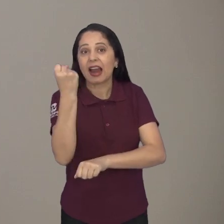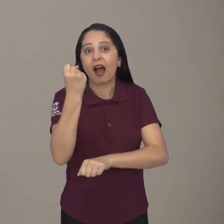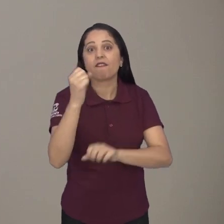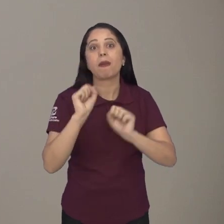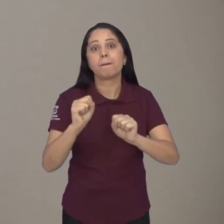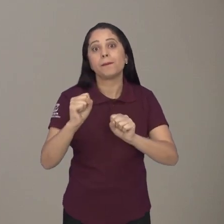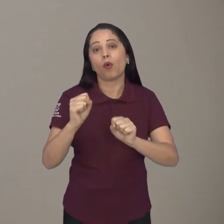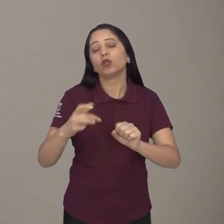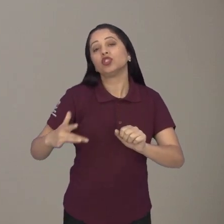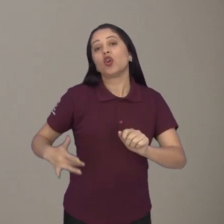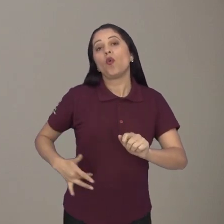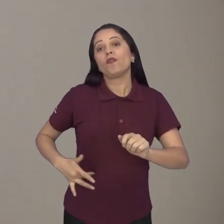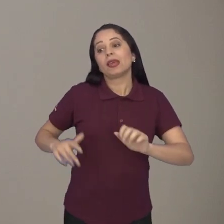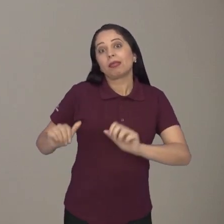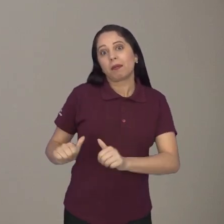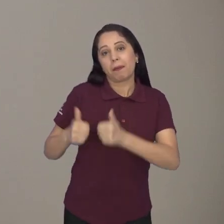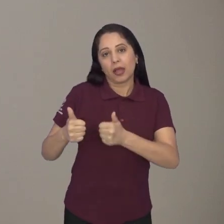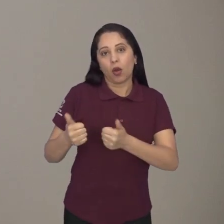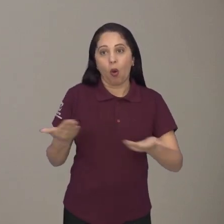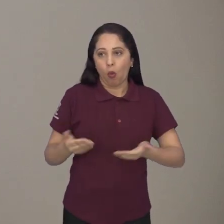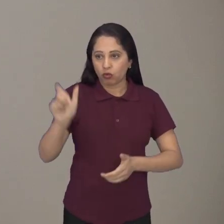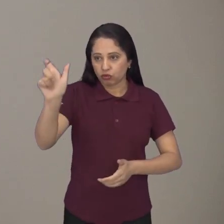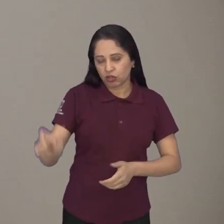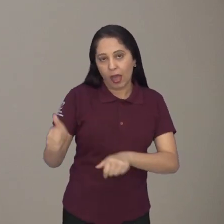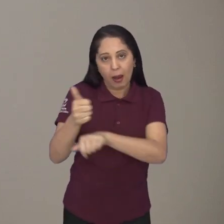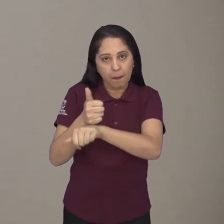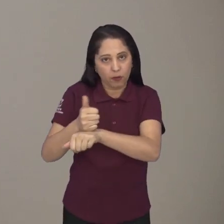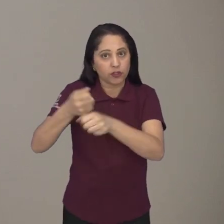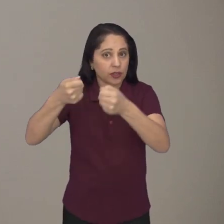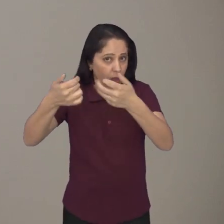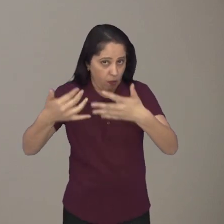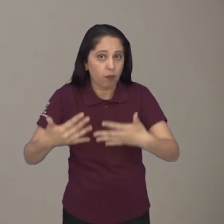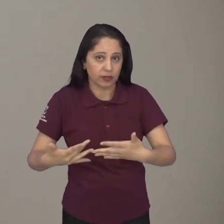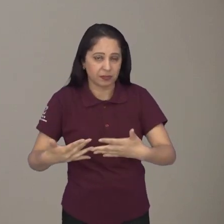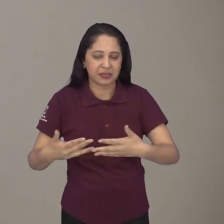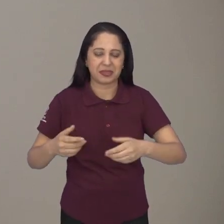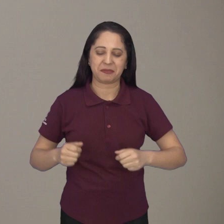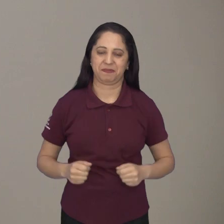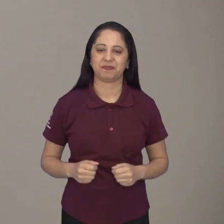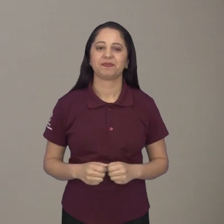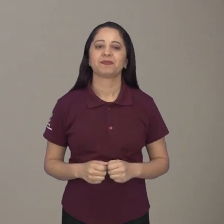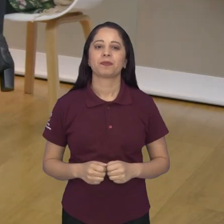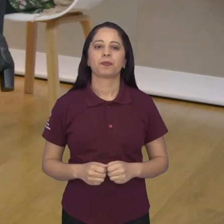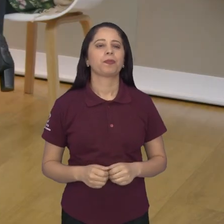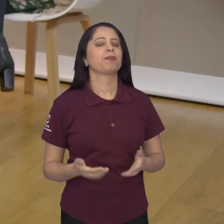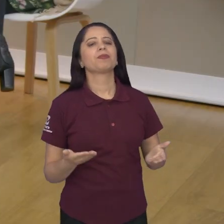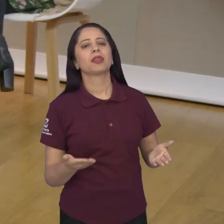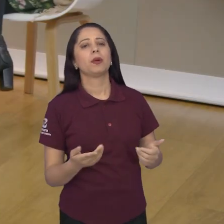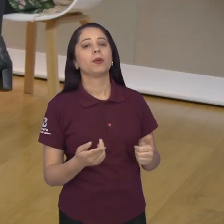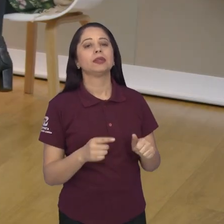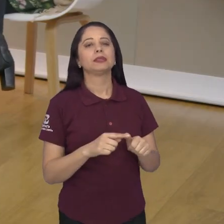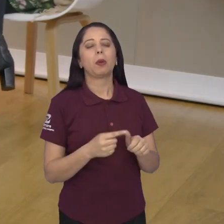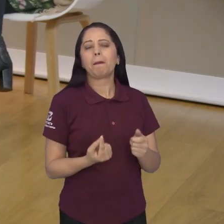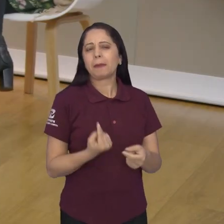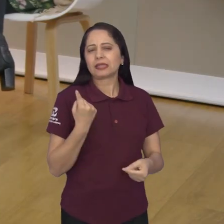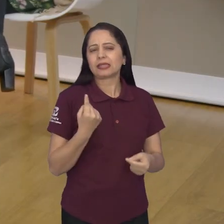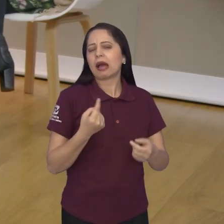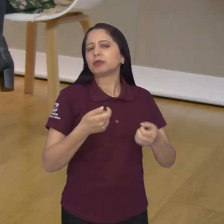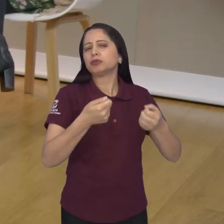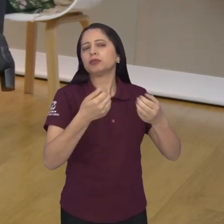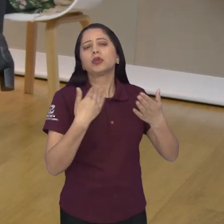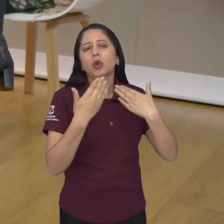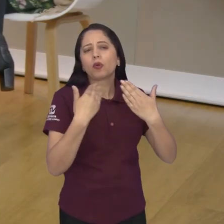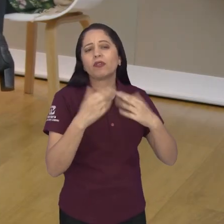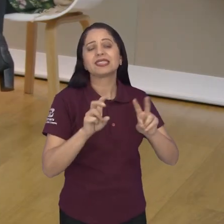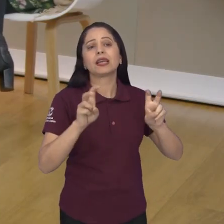no fígado e quem explica tudinho sobre esses cuidados é a doutora Thaisa Costa. Doutora Thaisa, nós estávamos falando